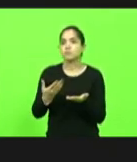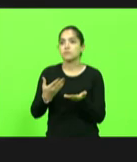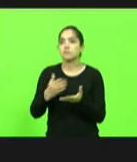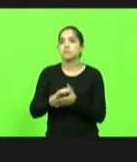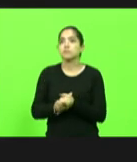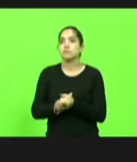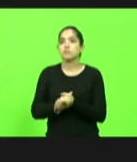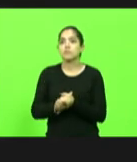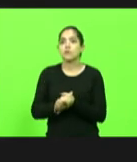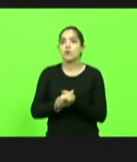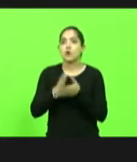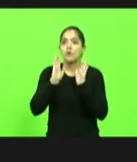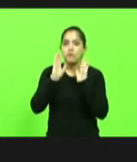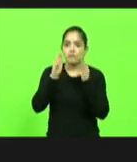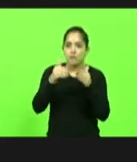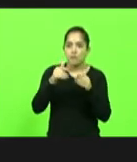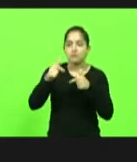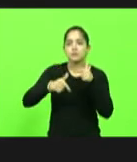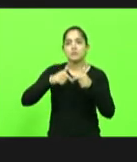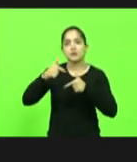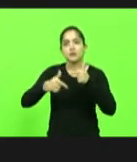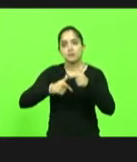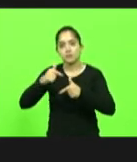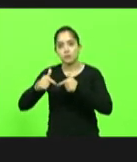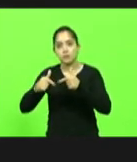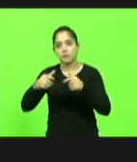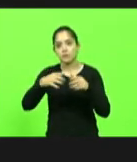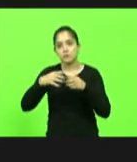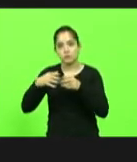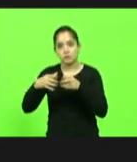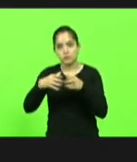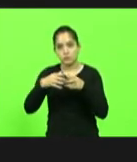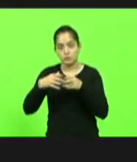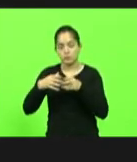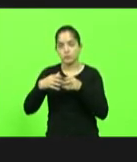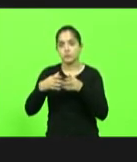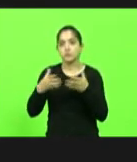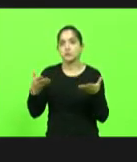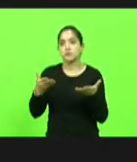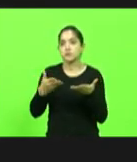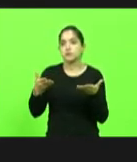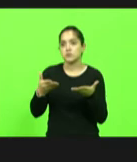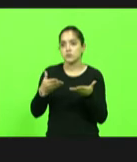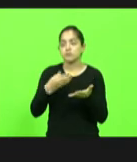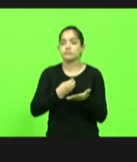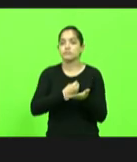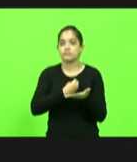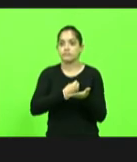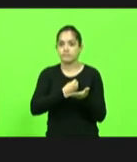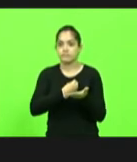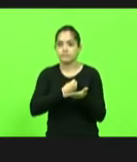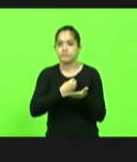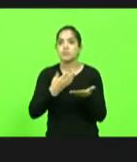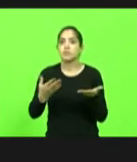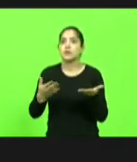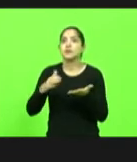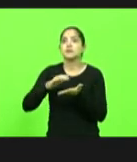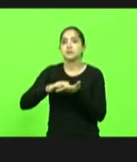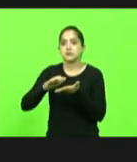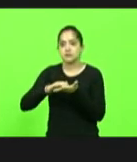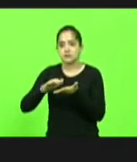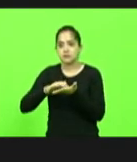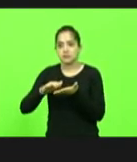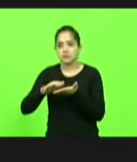fóruns, trabalhadores, entidades, que hoje a secretaria, a todos